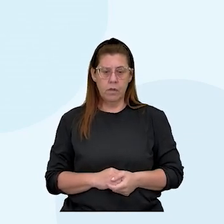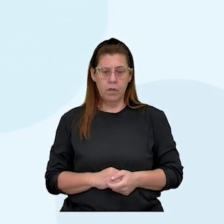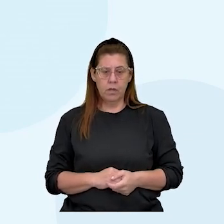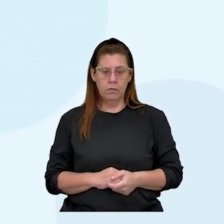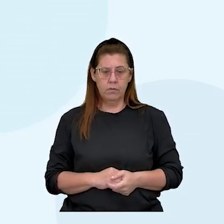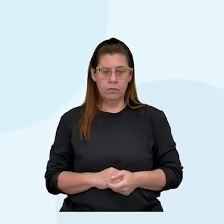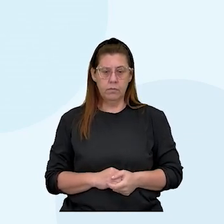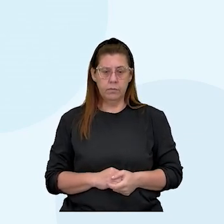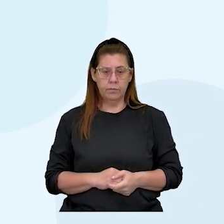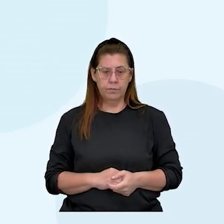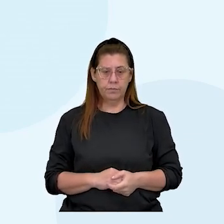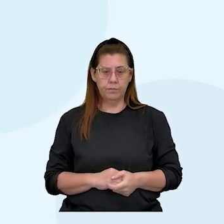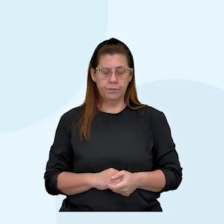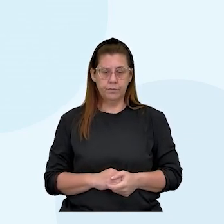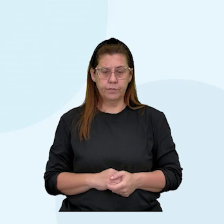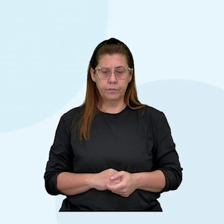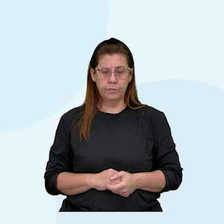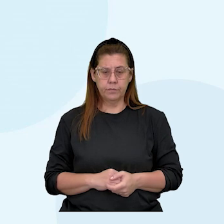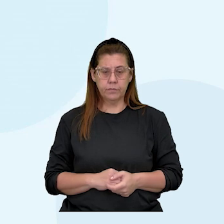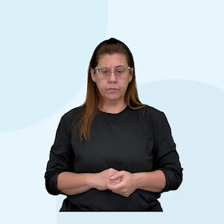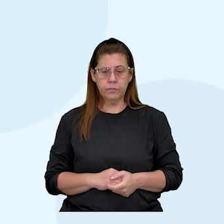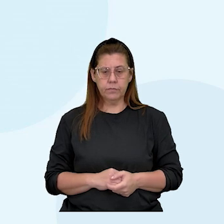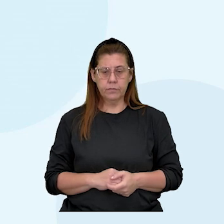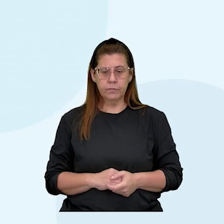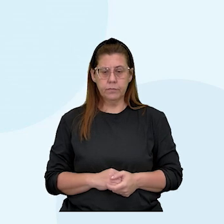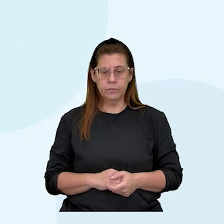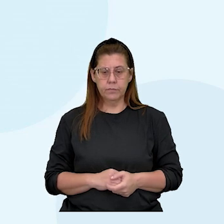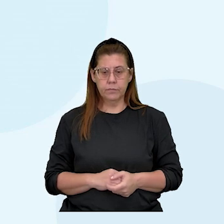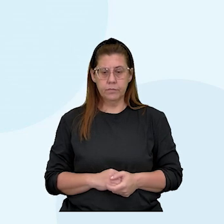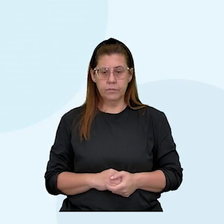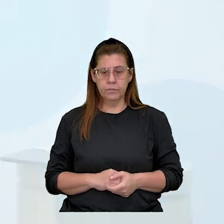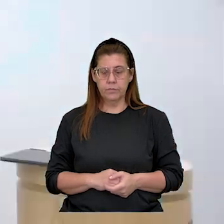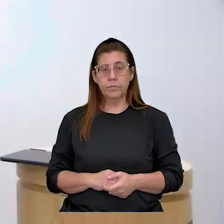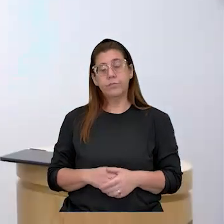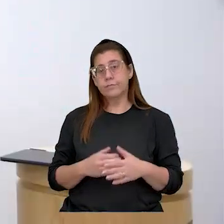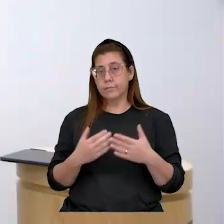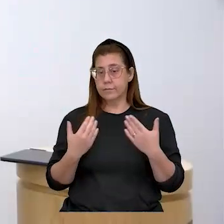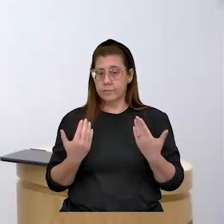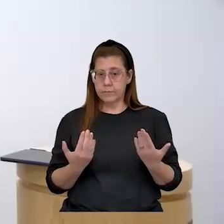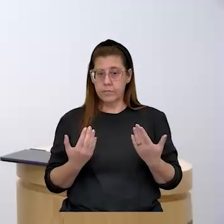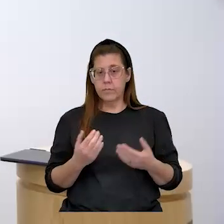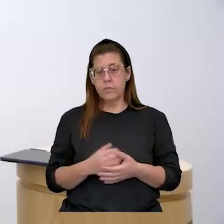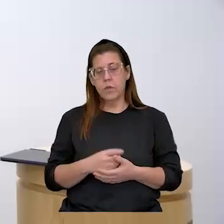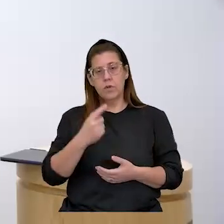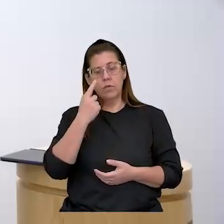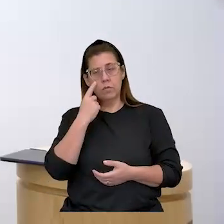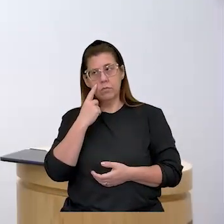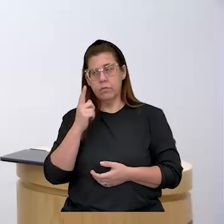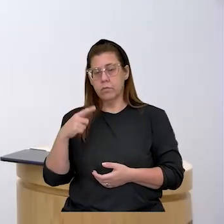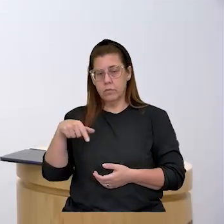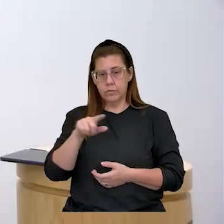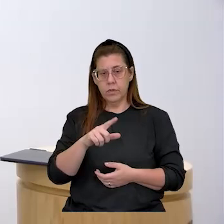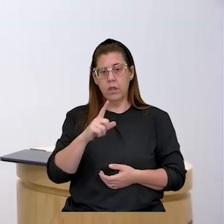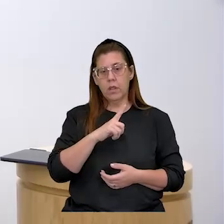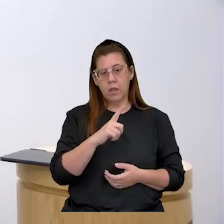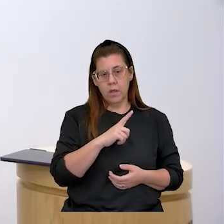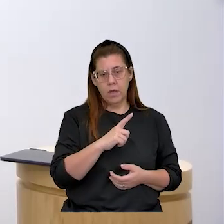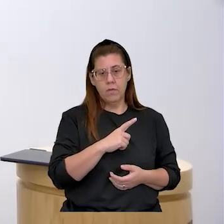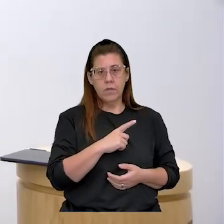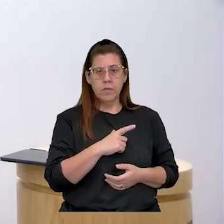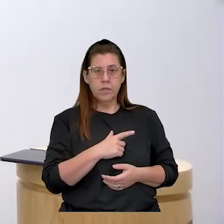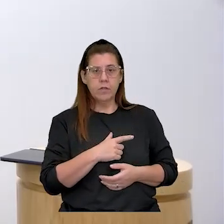em... É a letrinha. São Paulo, certo? E é isso, gente. Bom, deixar para vocês aqui, vocês têm aí